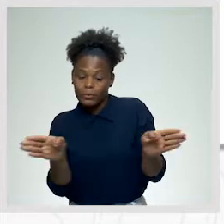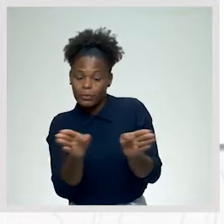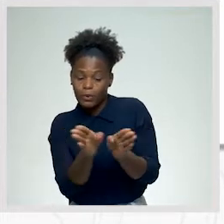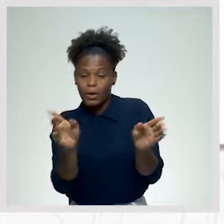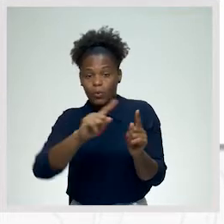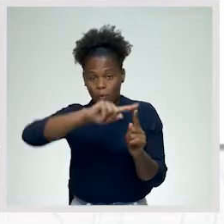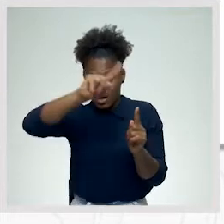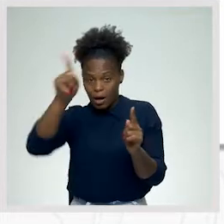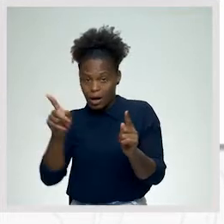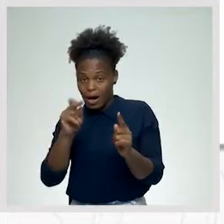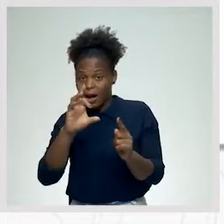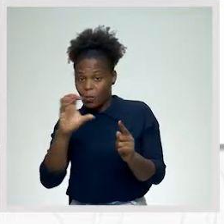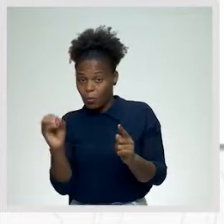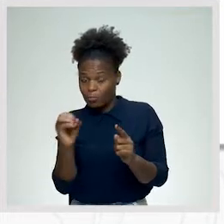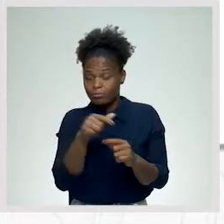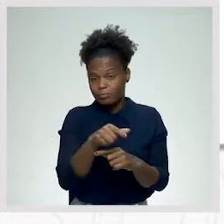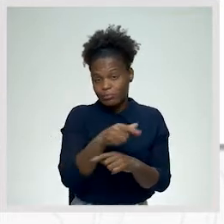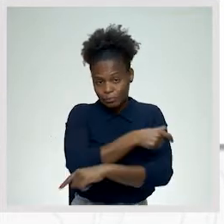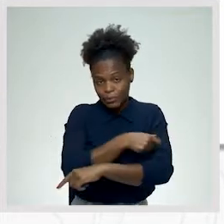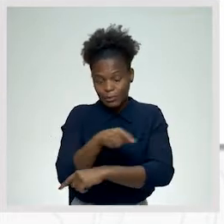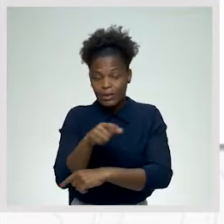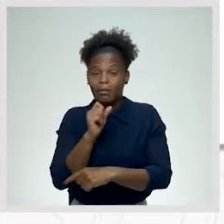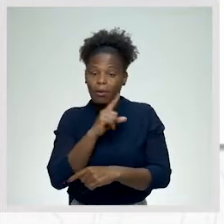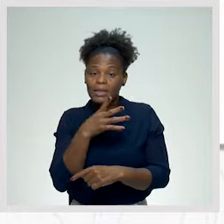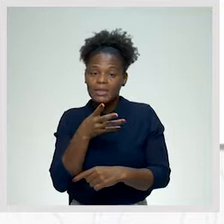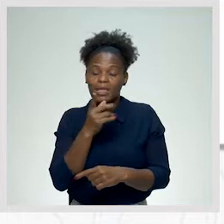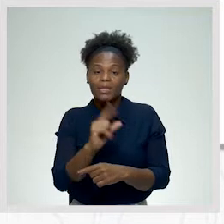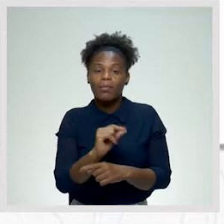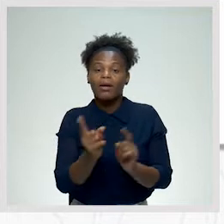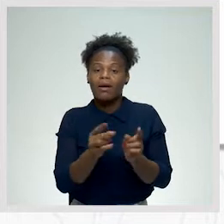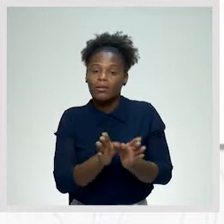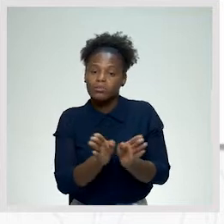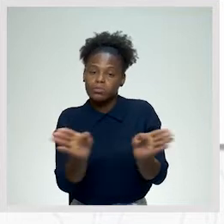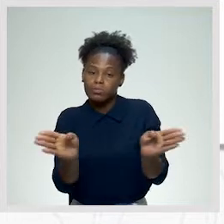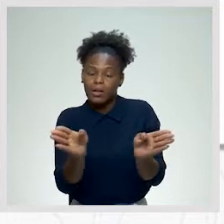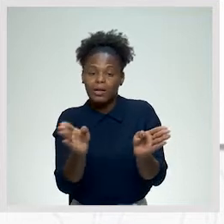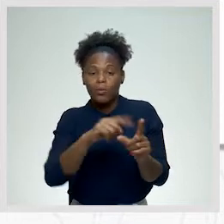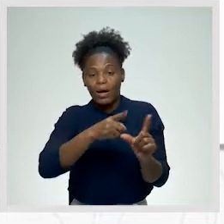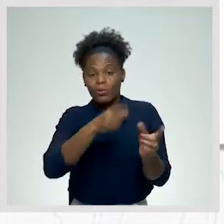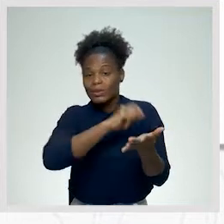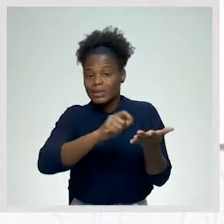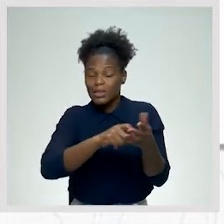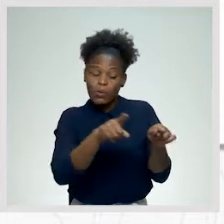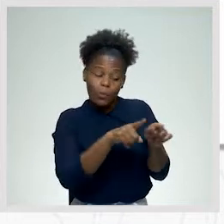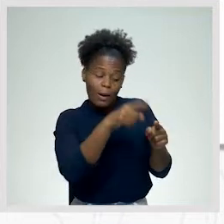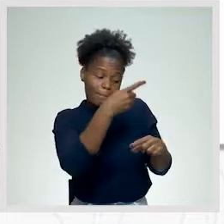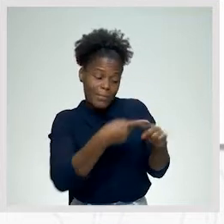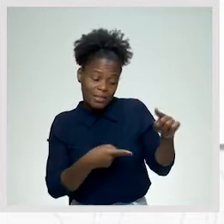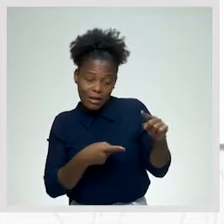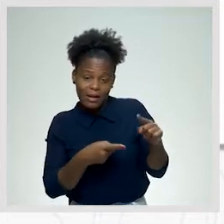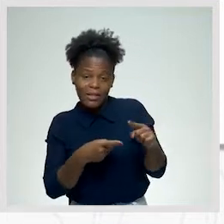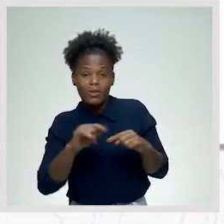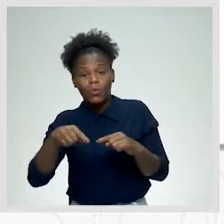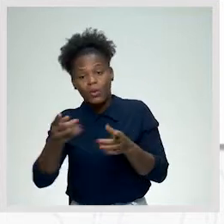correspondente, também podemos dizer que a amplitude do ângulo inscrito é igual a metade